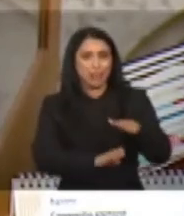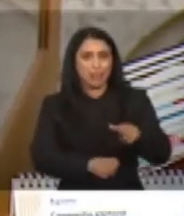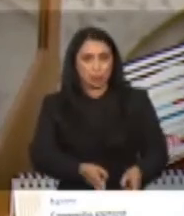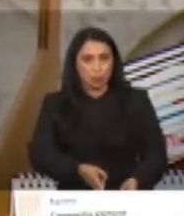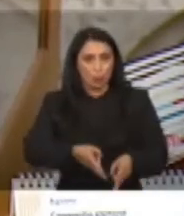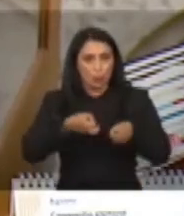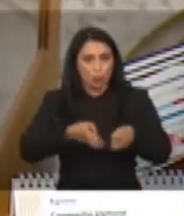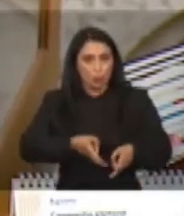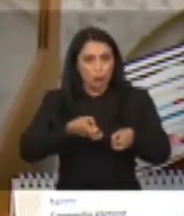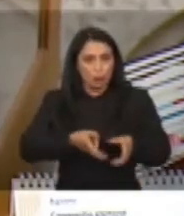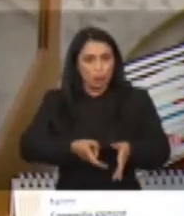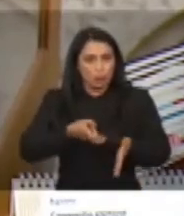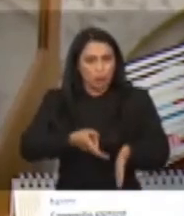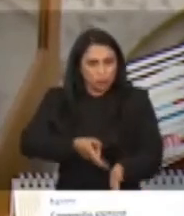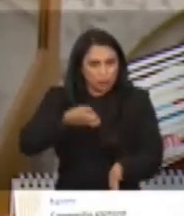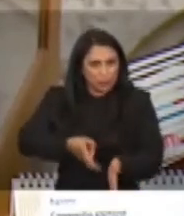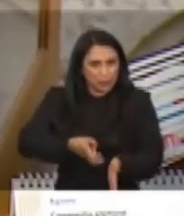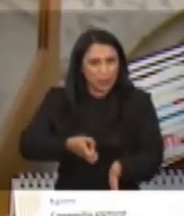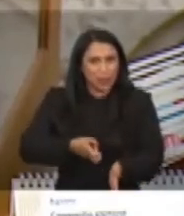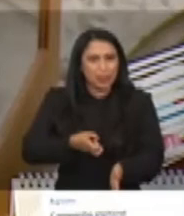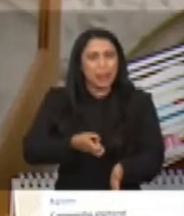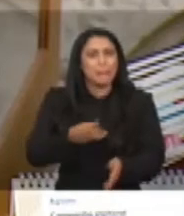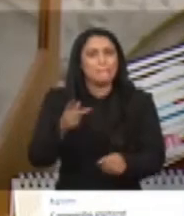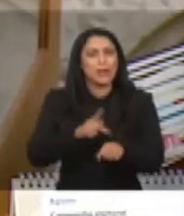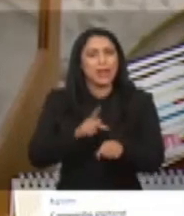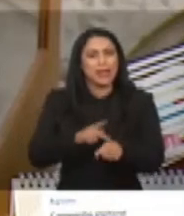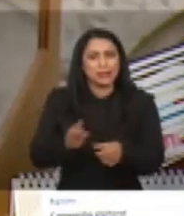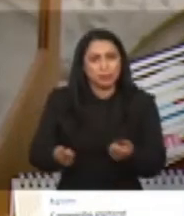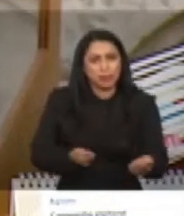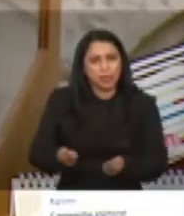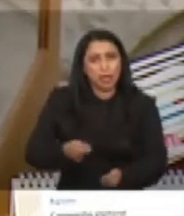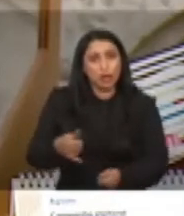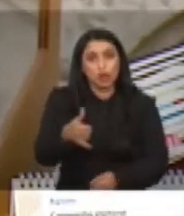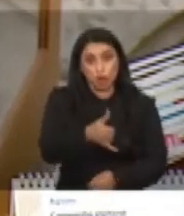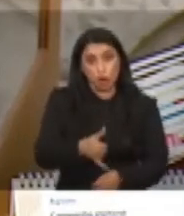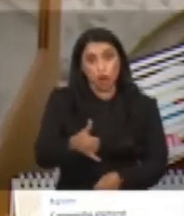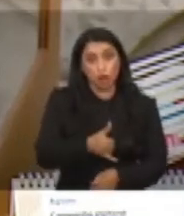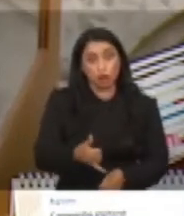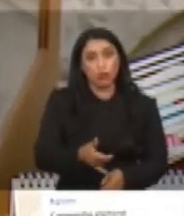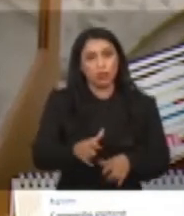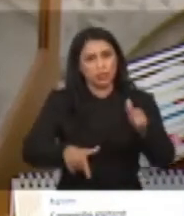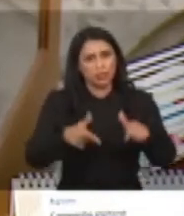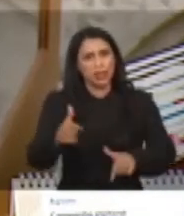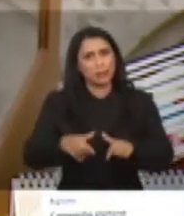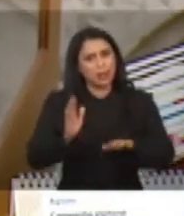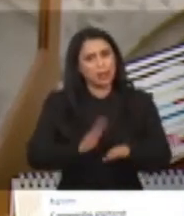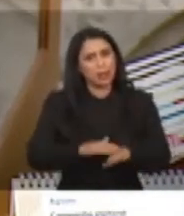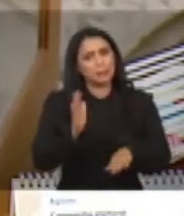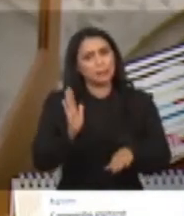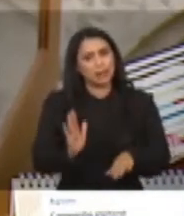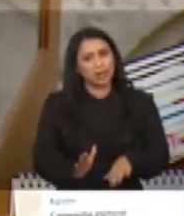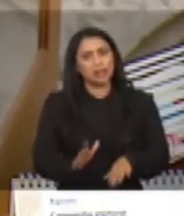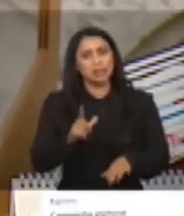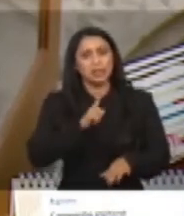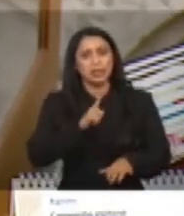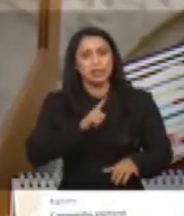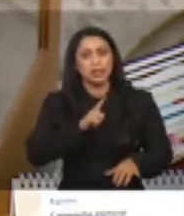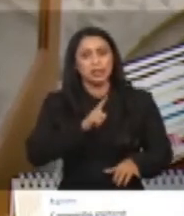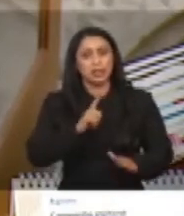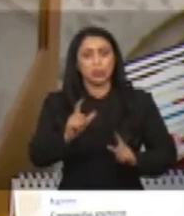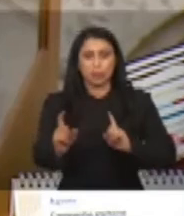a priori tem uma estrutura maior, desenvolve mais atividades e demanda uma